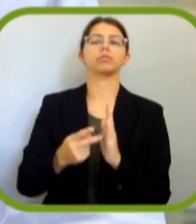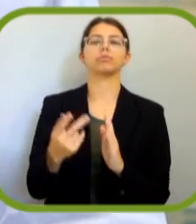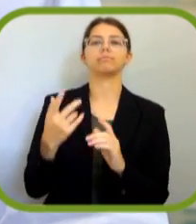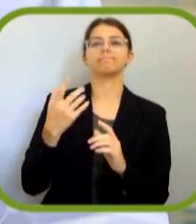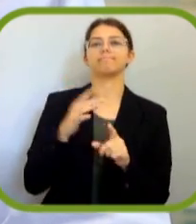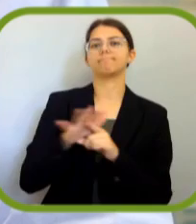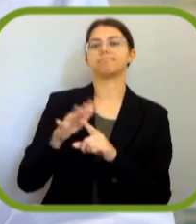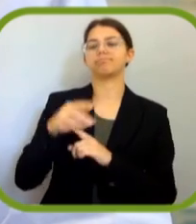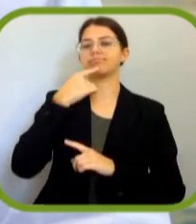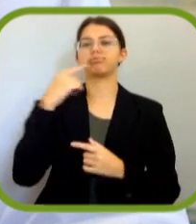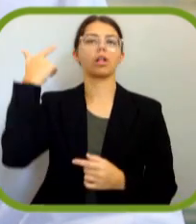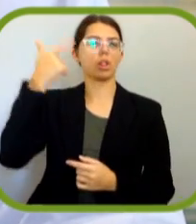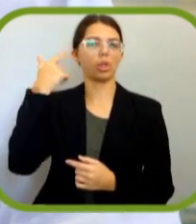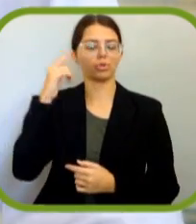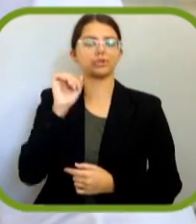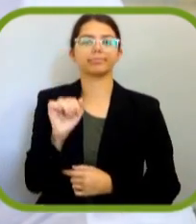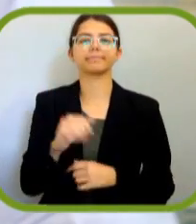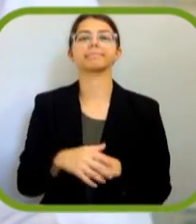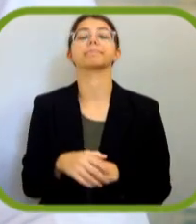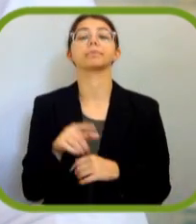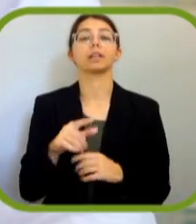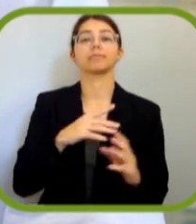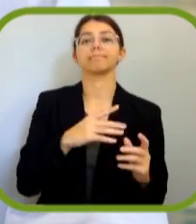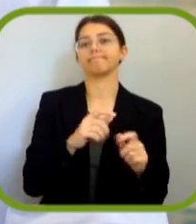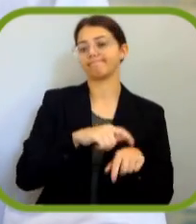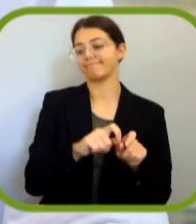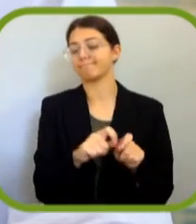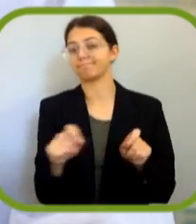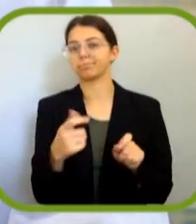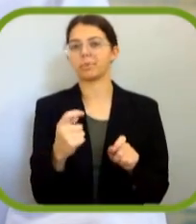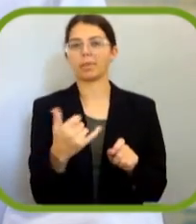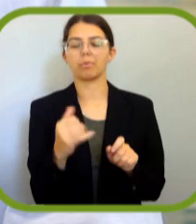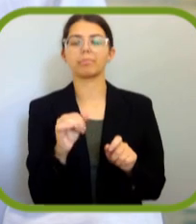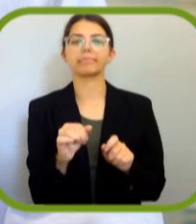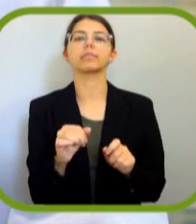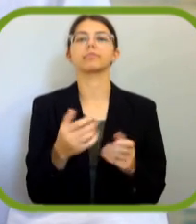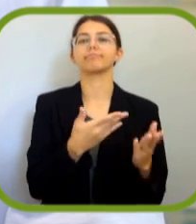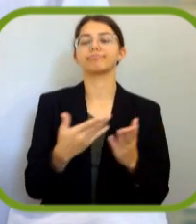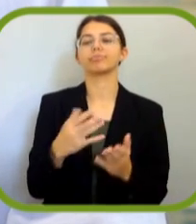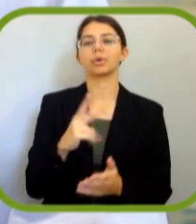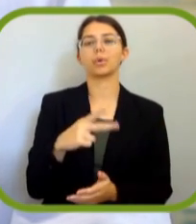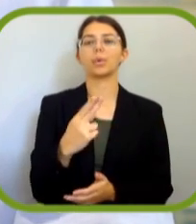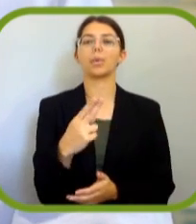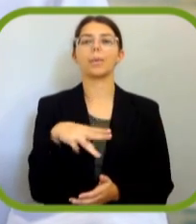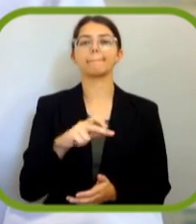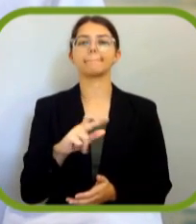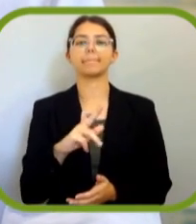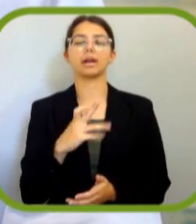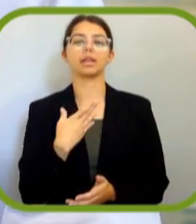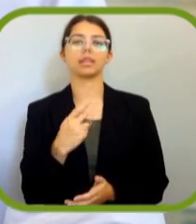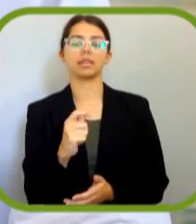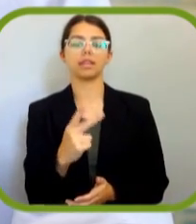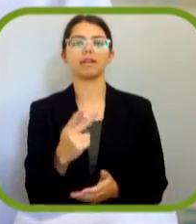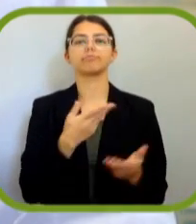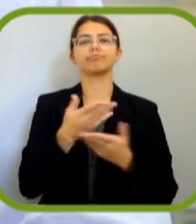mais influentes em Londres. Neste Panorâmica vamos estar à conversa com Kumardev Chatterjee sobre as características do